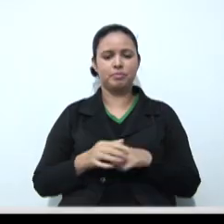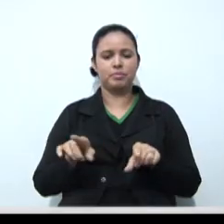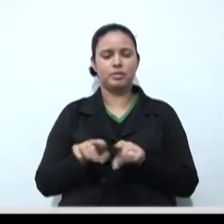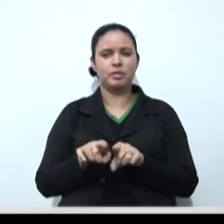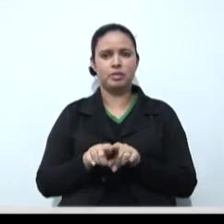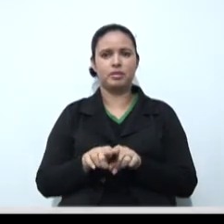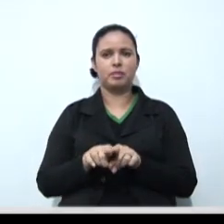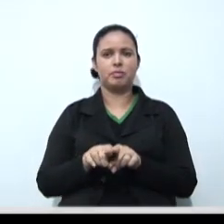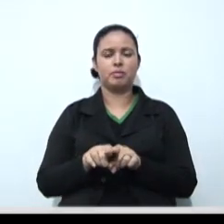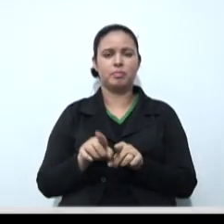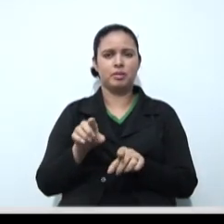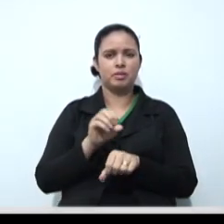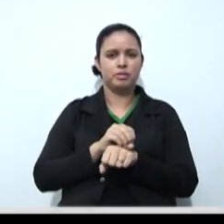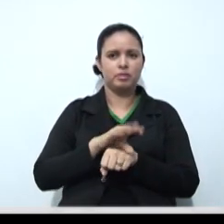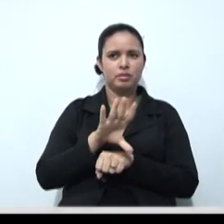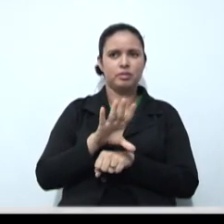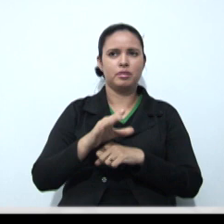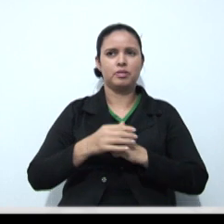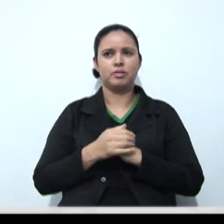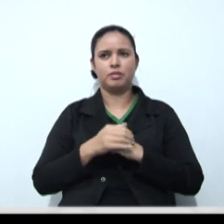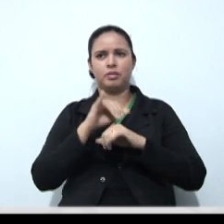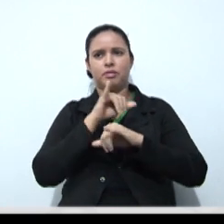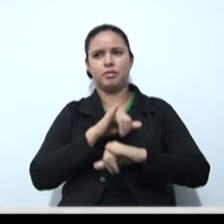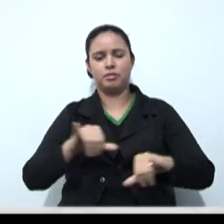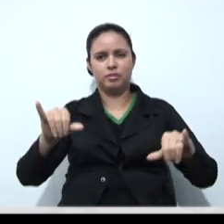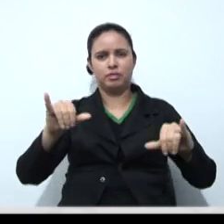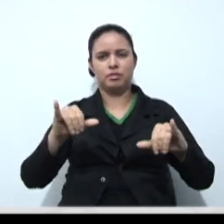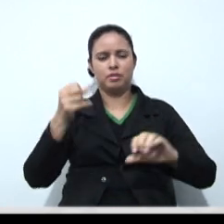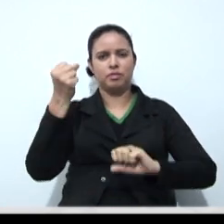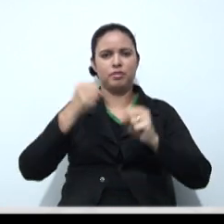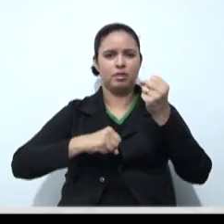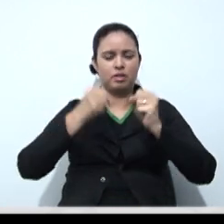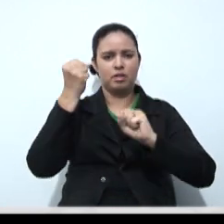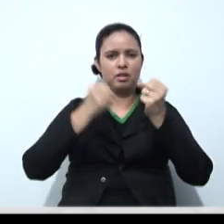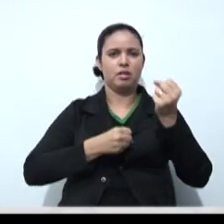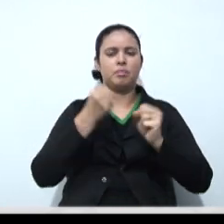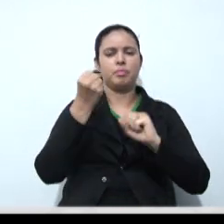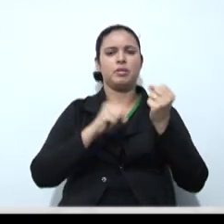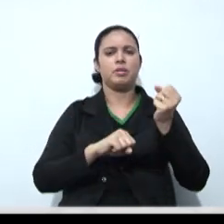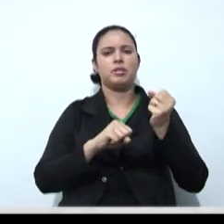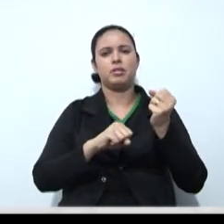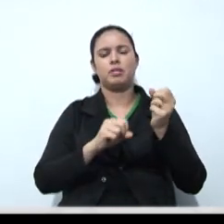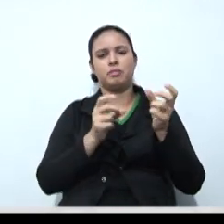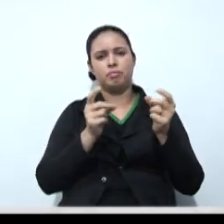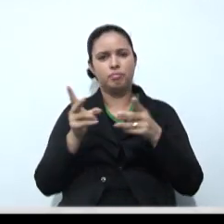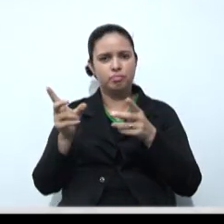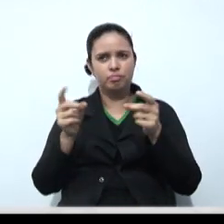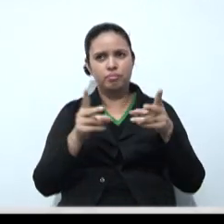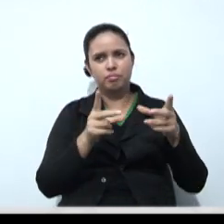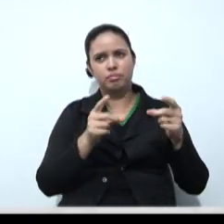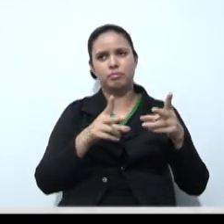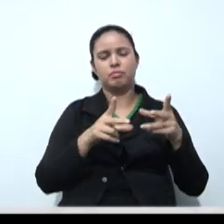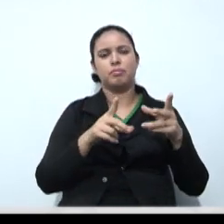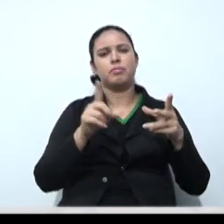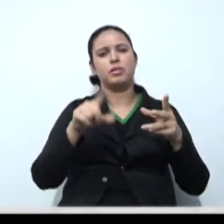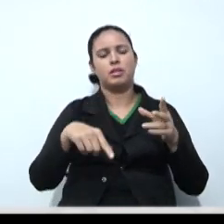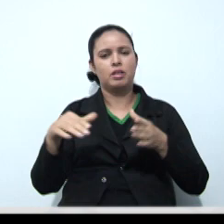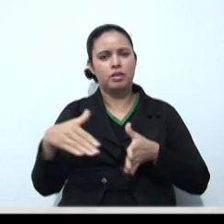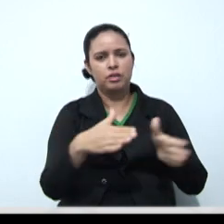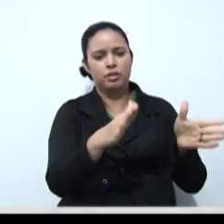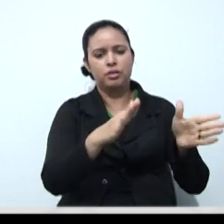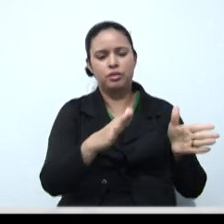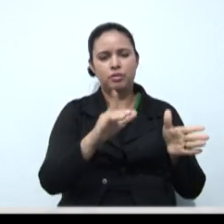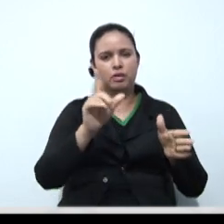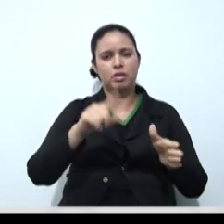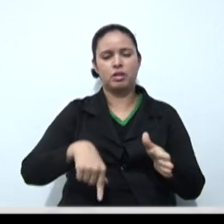uma dica aí, ó. Denuncie. Fábricas e pessoas têm jogado detritos, poluentes em rios, lagos e mares. Enfim, isso